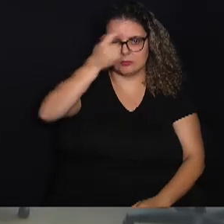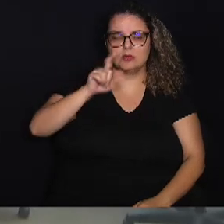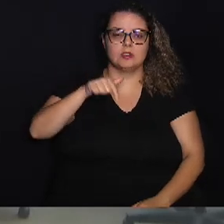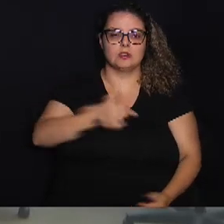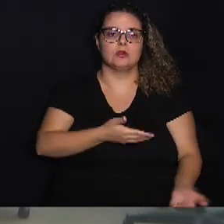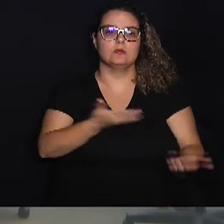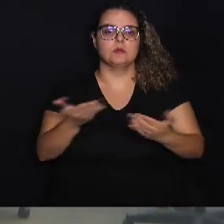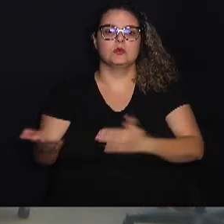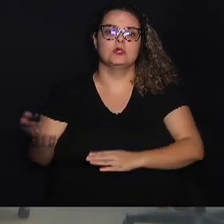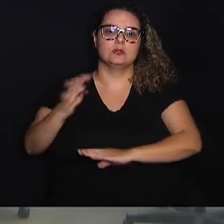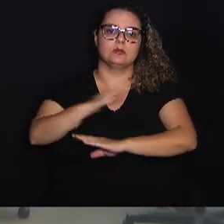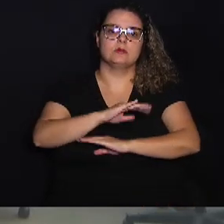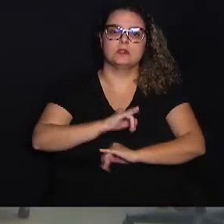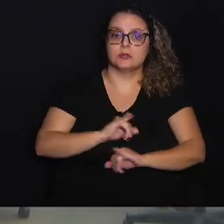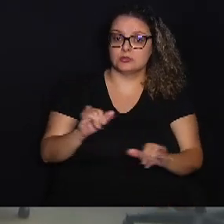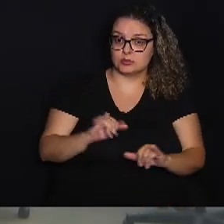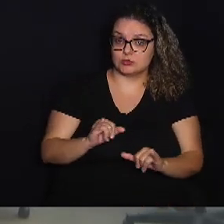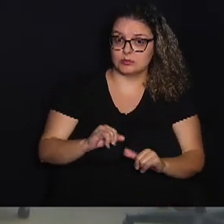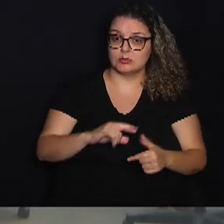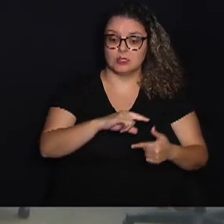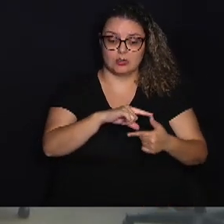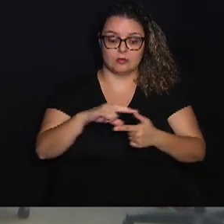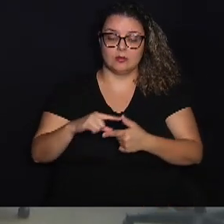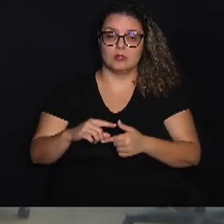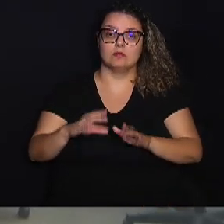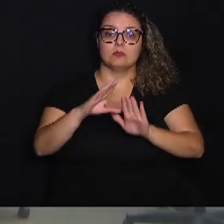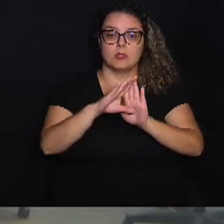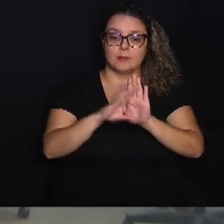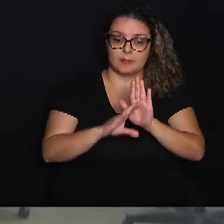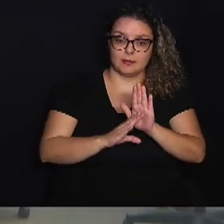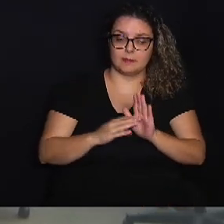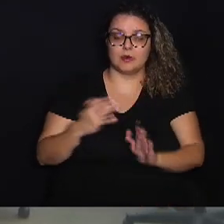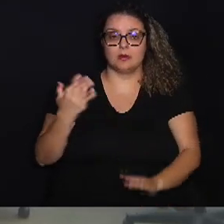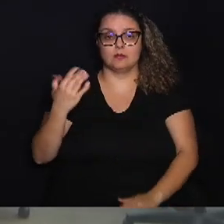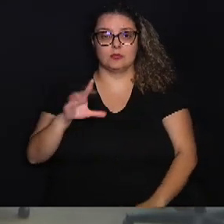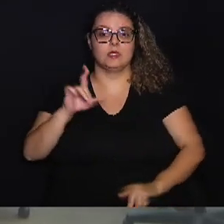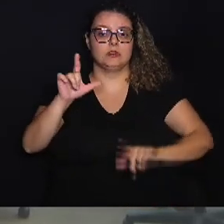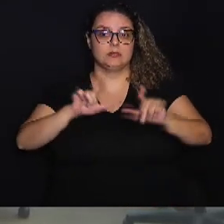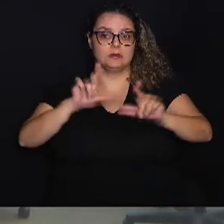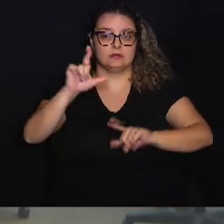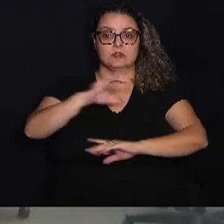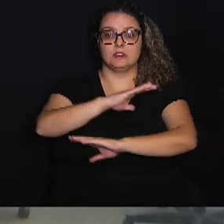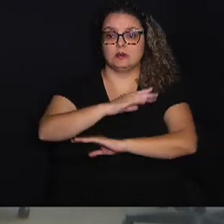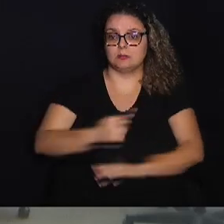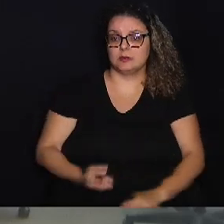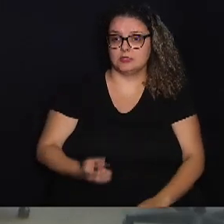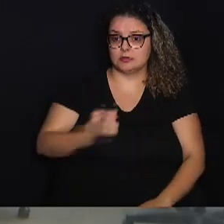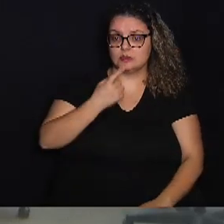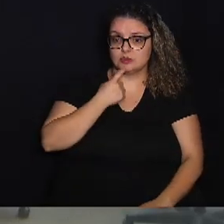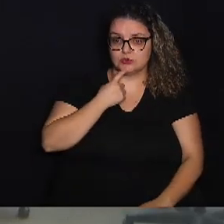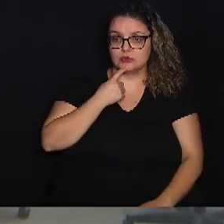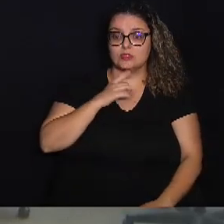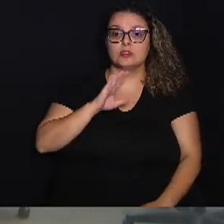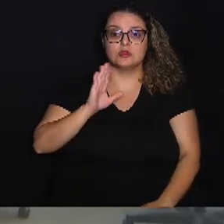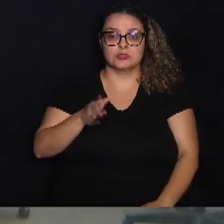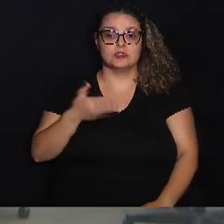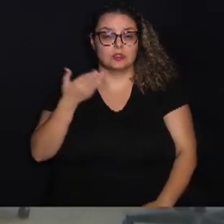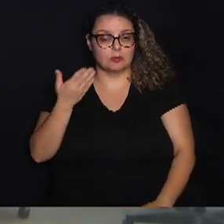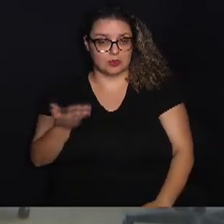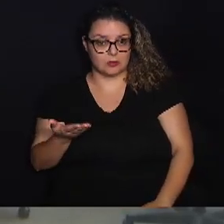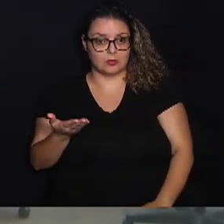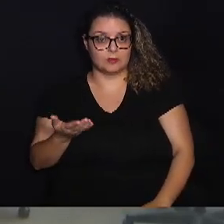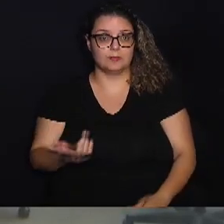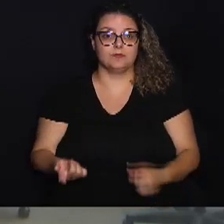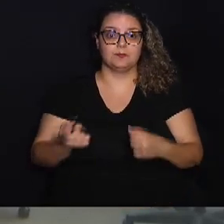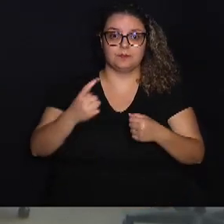jornal esses quadros também são inseridos na programação da TV Câmara Campinas em instantes para você de